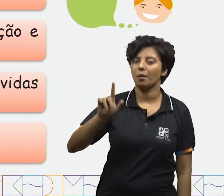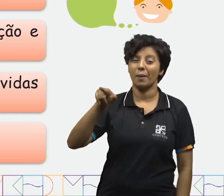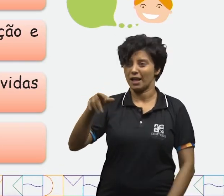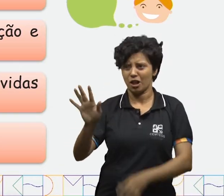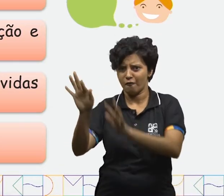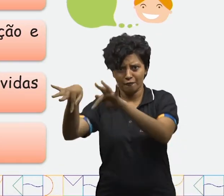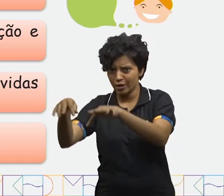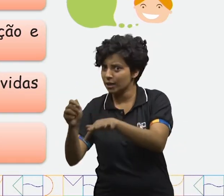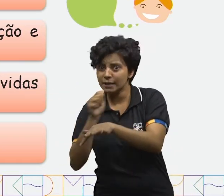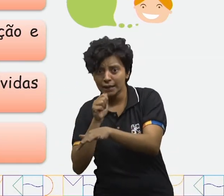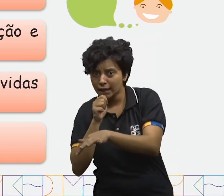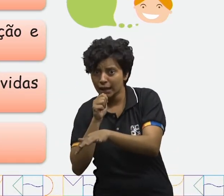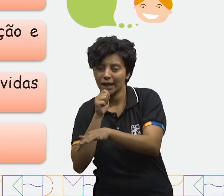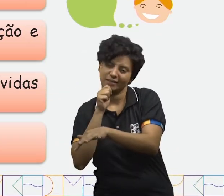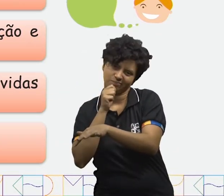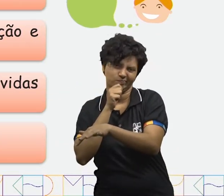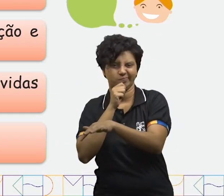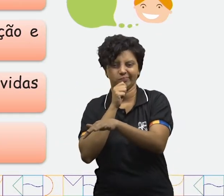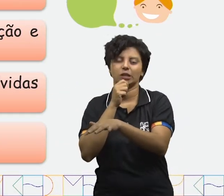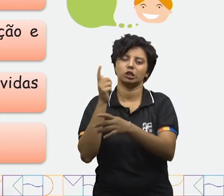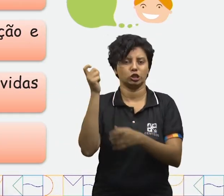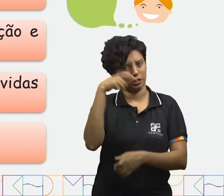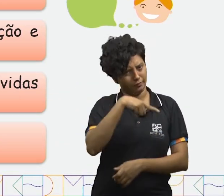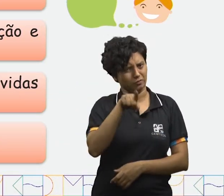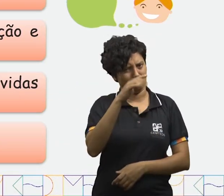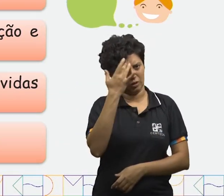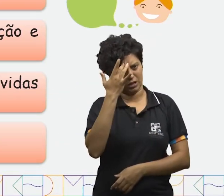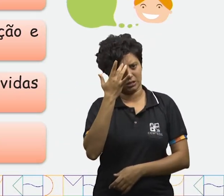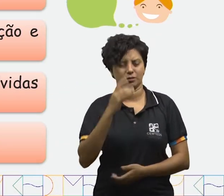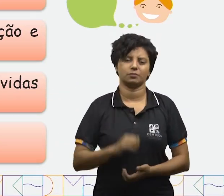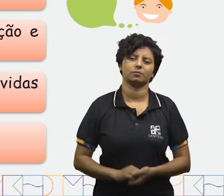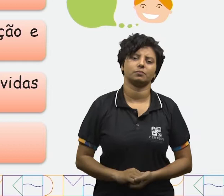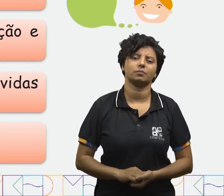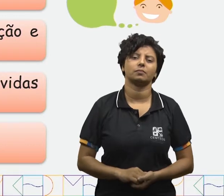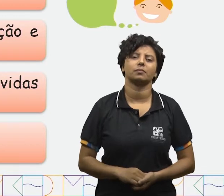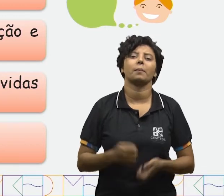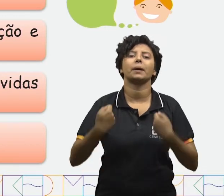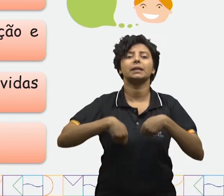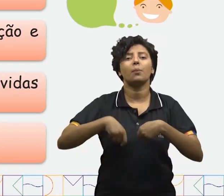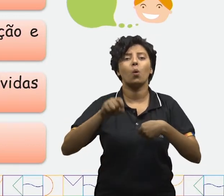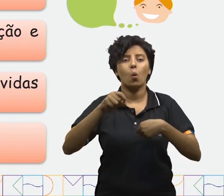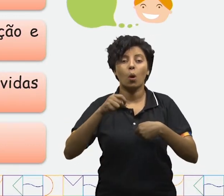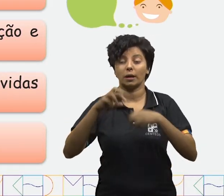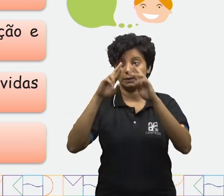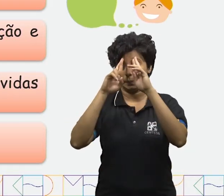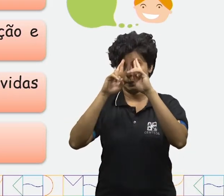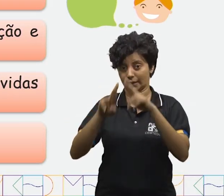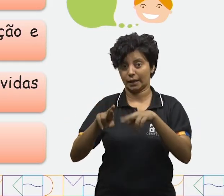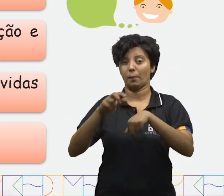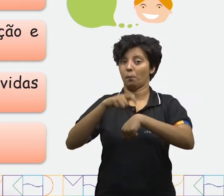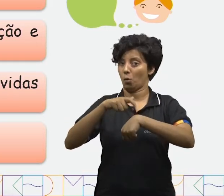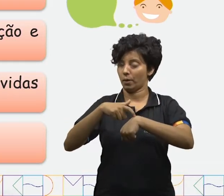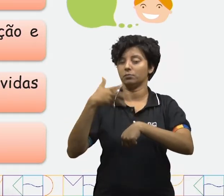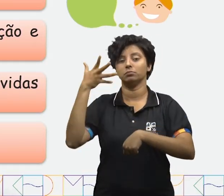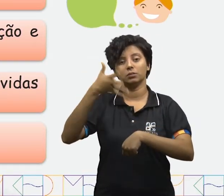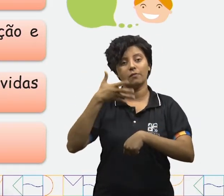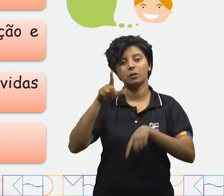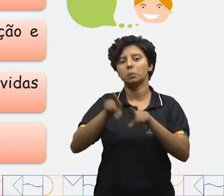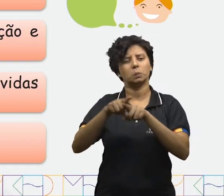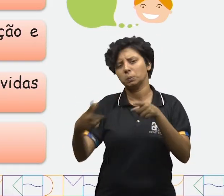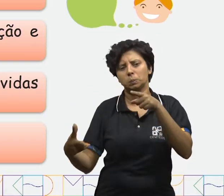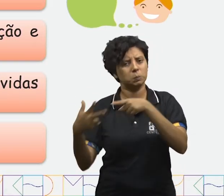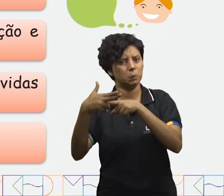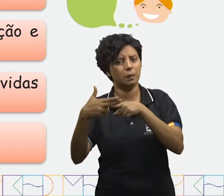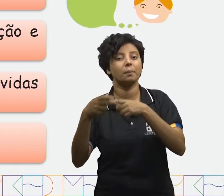outro concluir a sua fala é realmente complicado, você não acha? Precisamos, além de respeitar os turnos de fala e